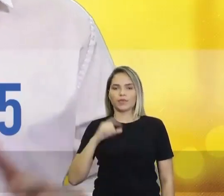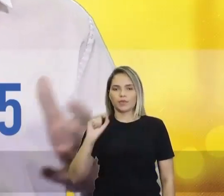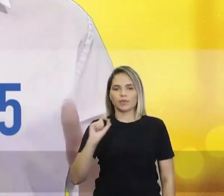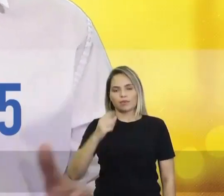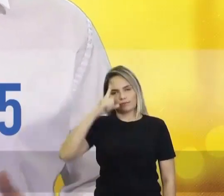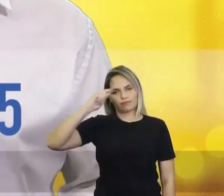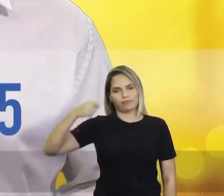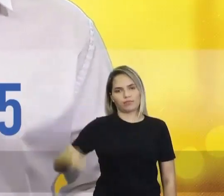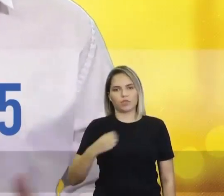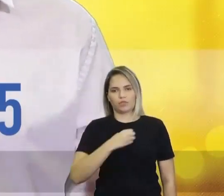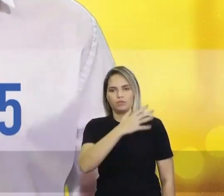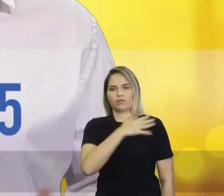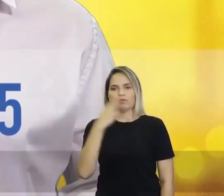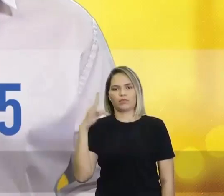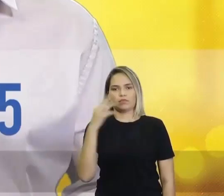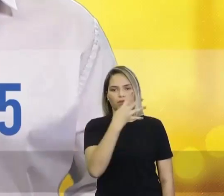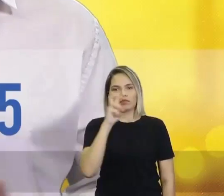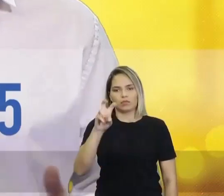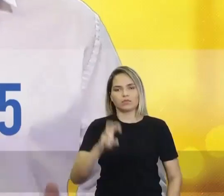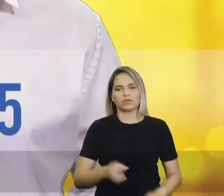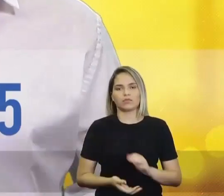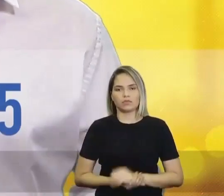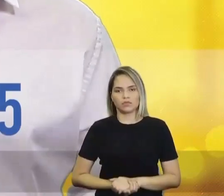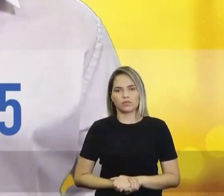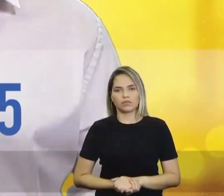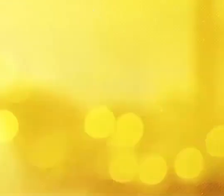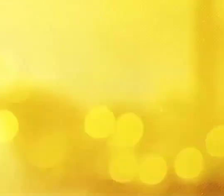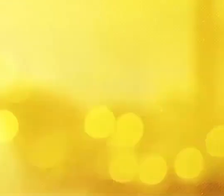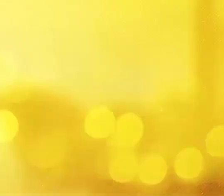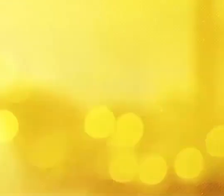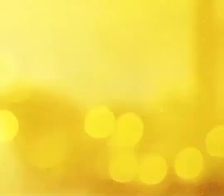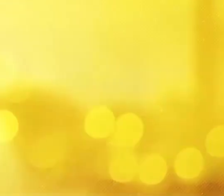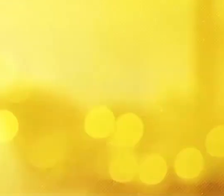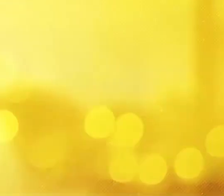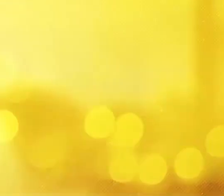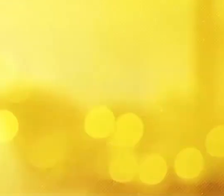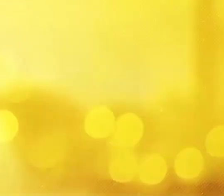4555. E para botar moral, vote no General, 45.